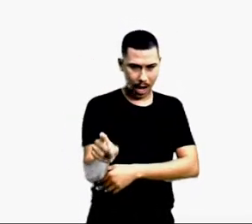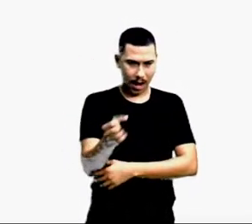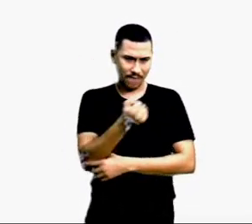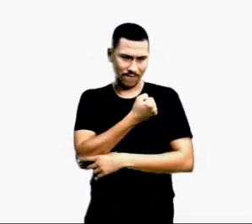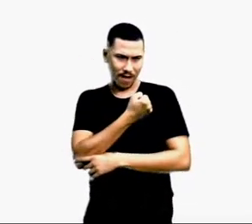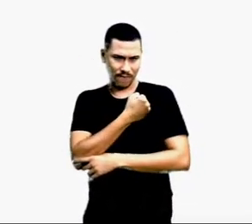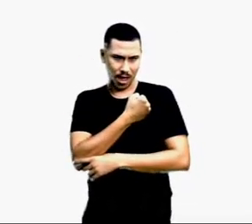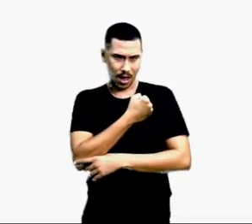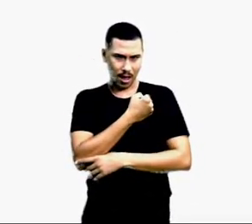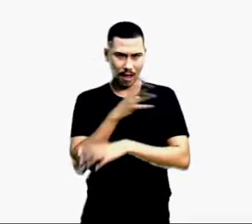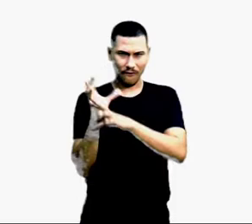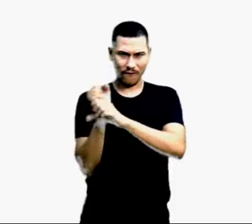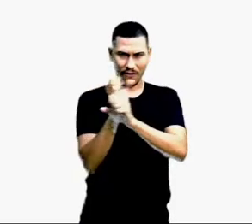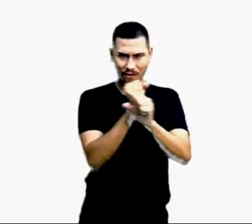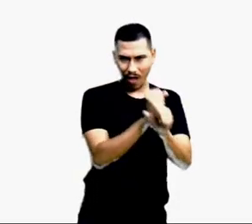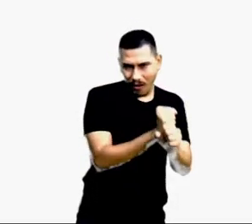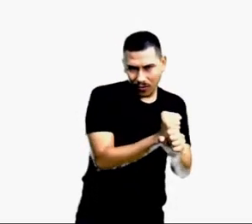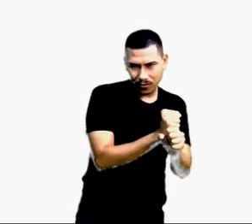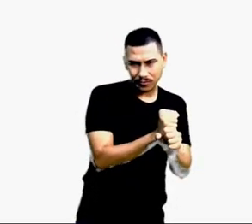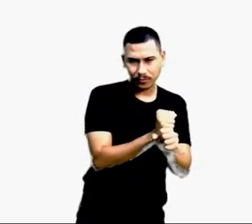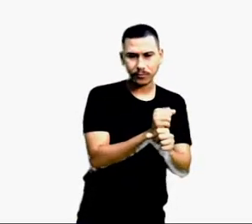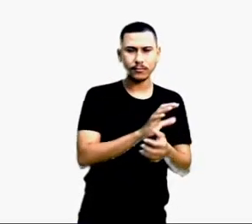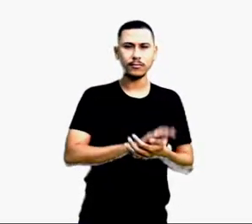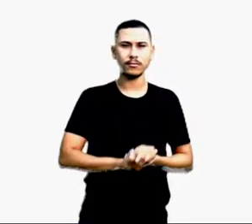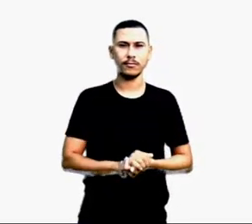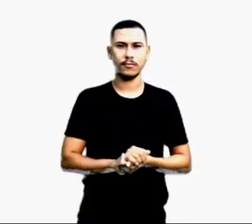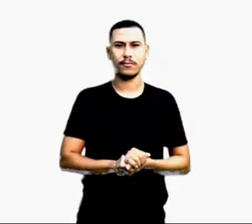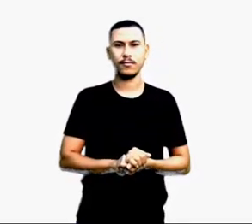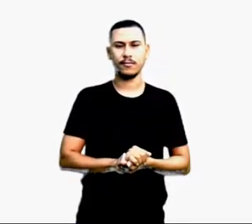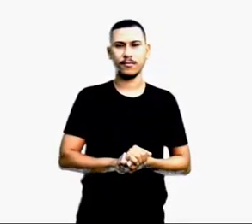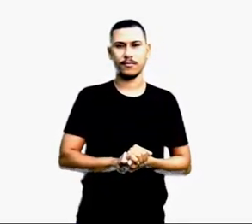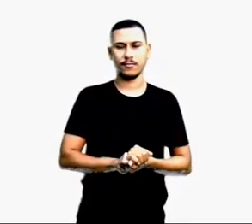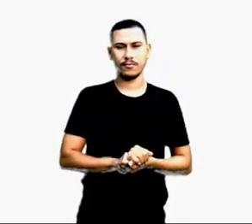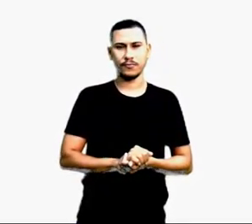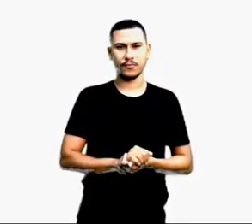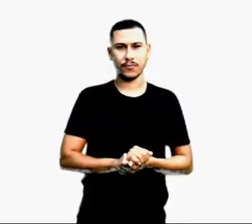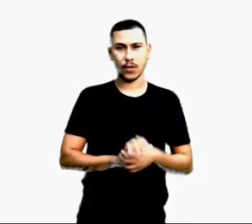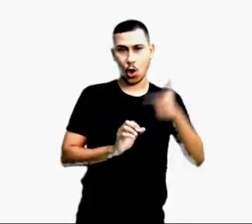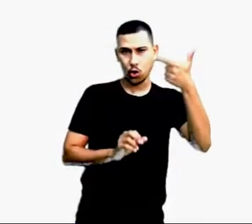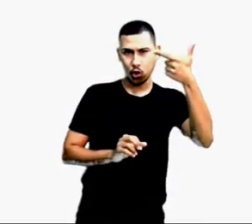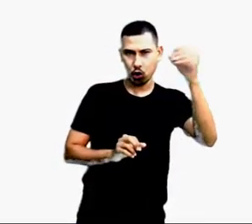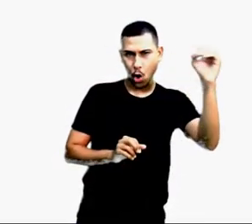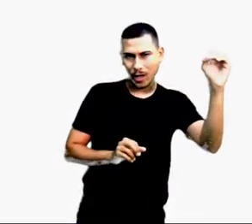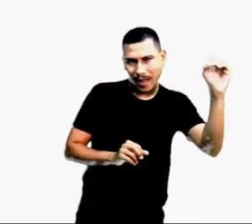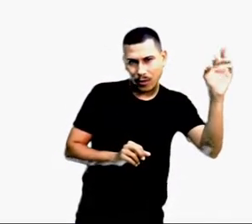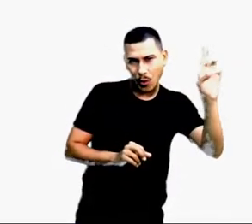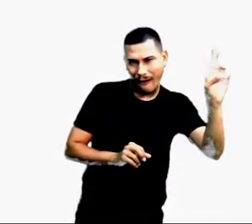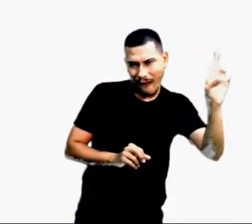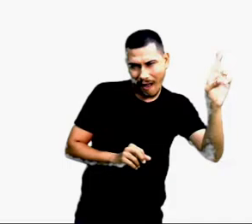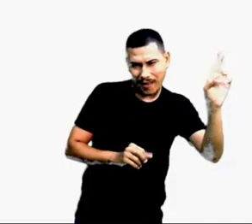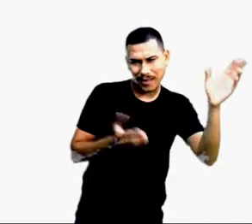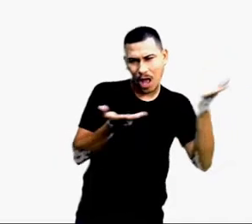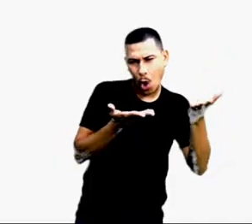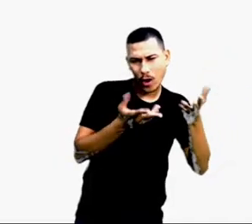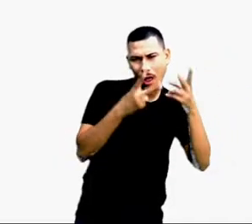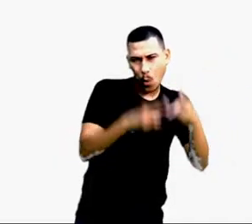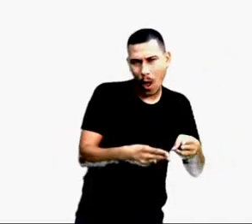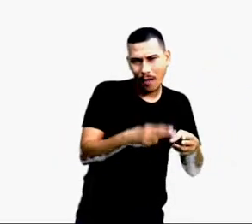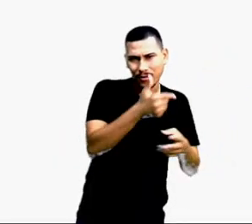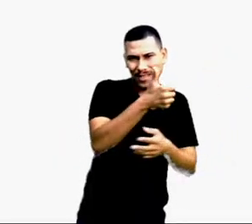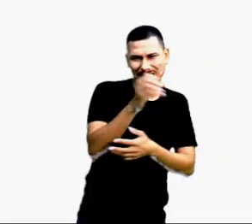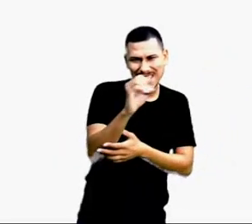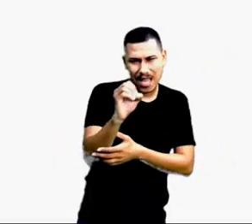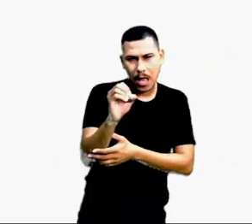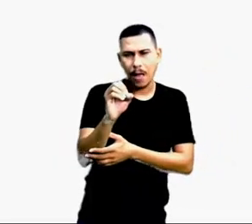colocar o real e a porcentagem de um lado, ok? Então, R$200 agora corresponde a